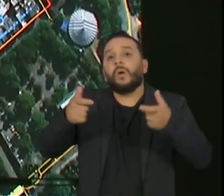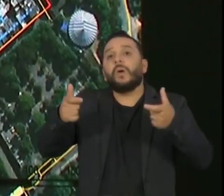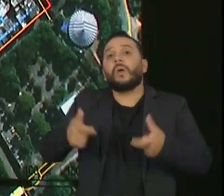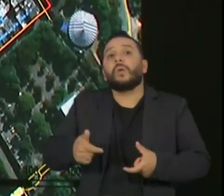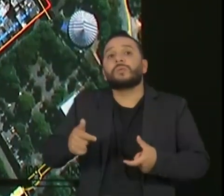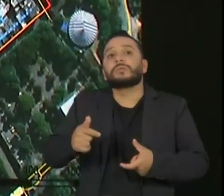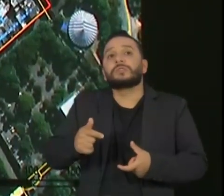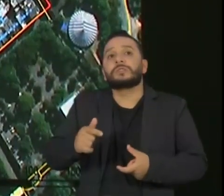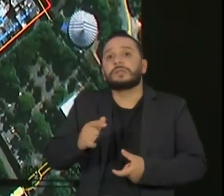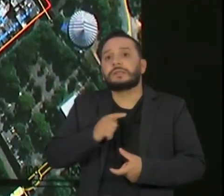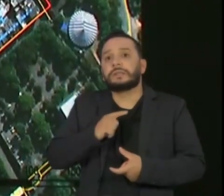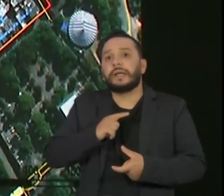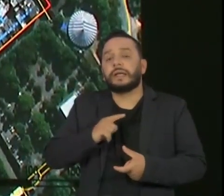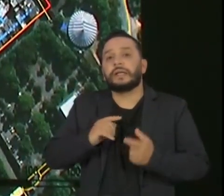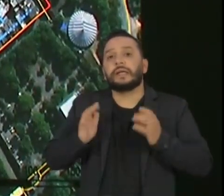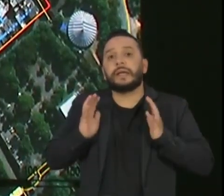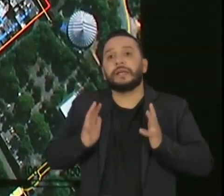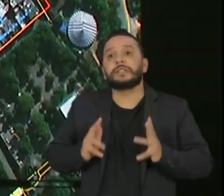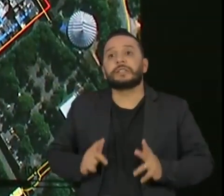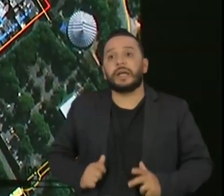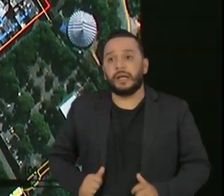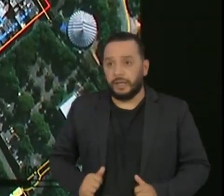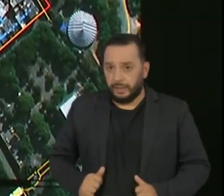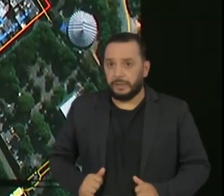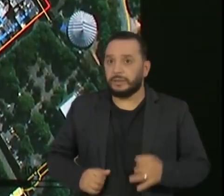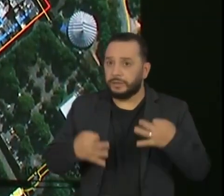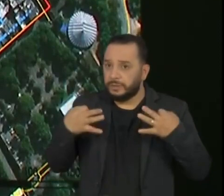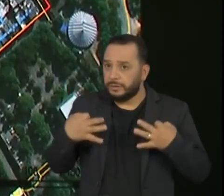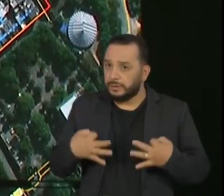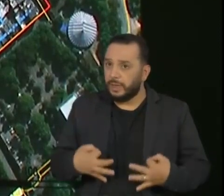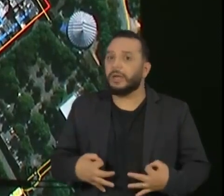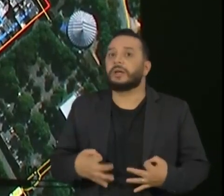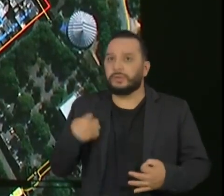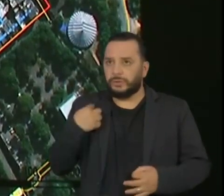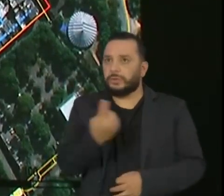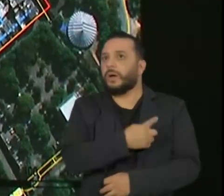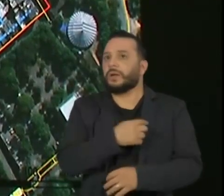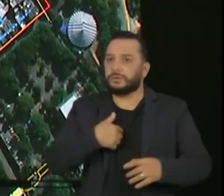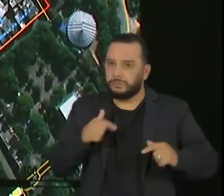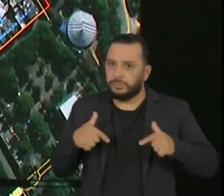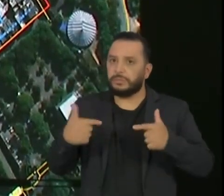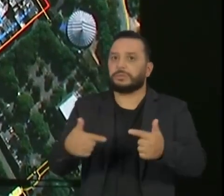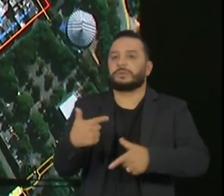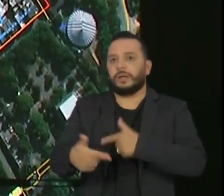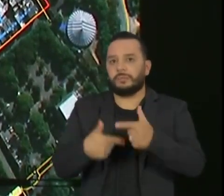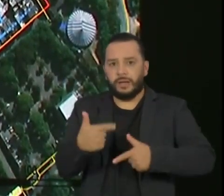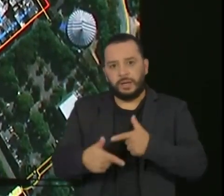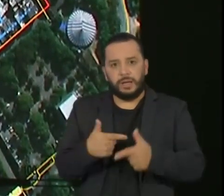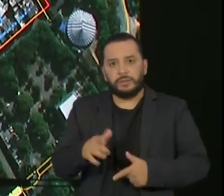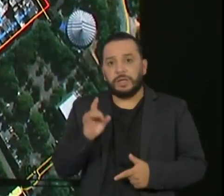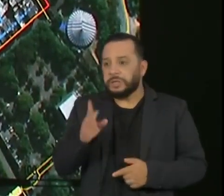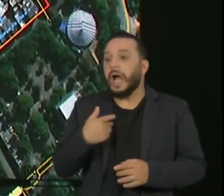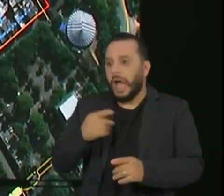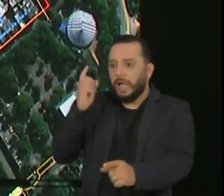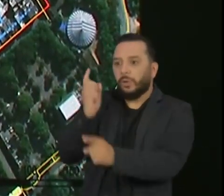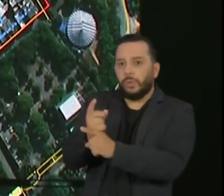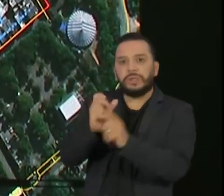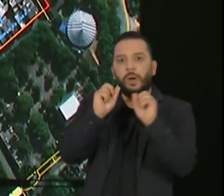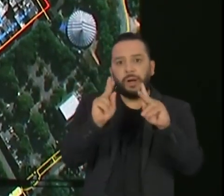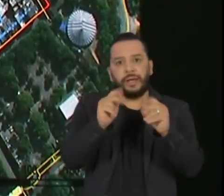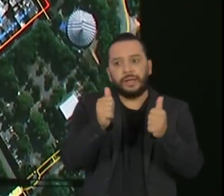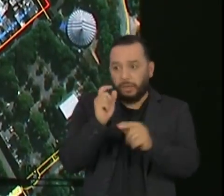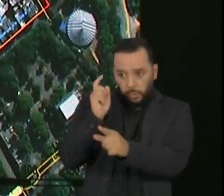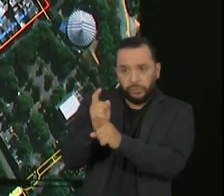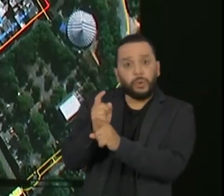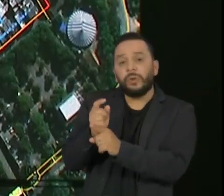as condições higiênicas na comunidade e vamos atuar. Quer dizer, não basta apenas diagnosticar, é preciso atuar.